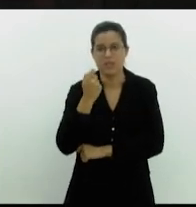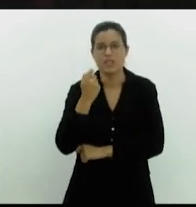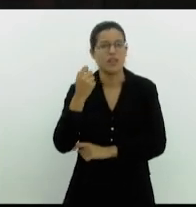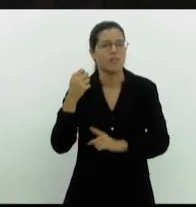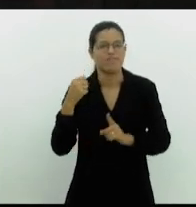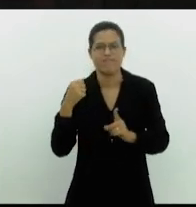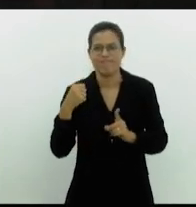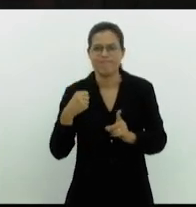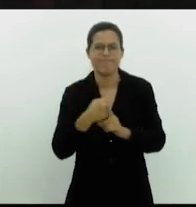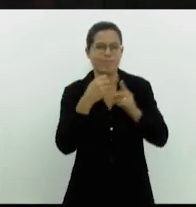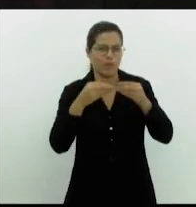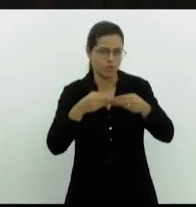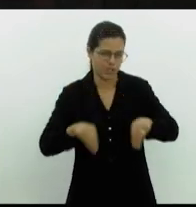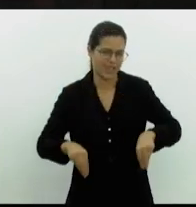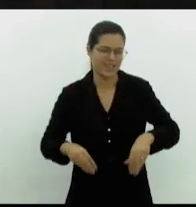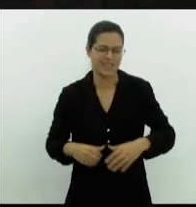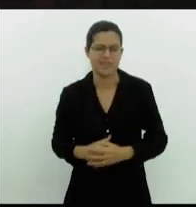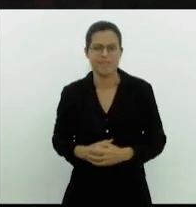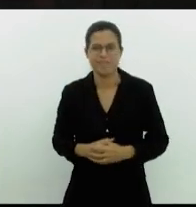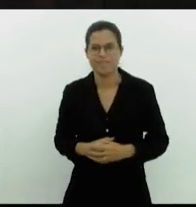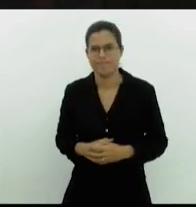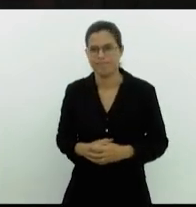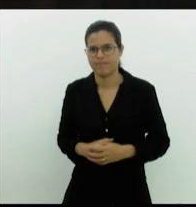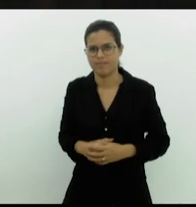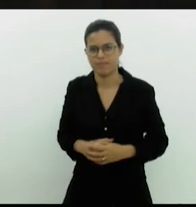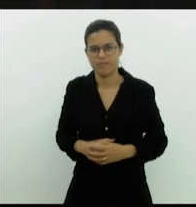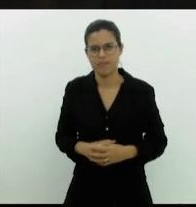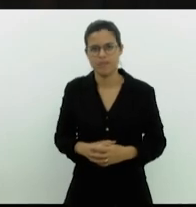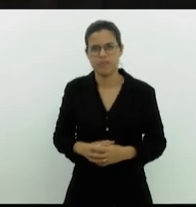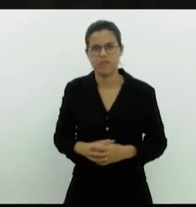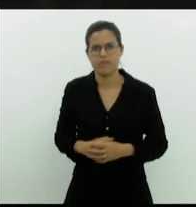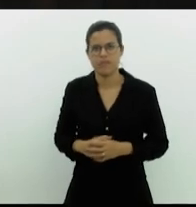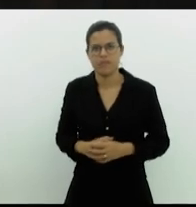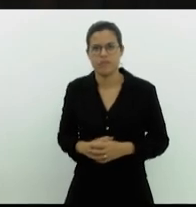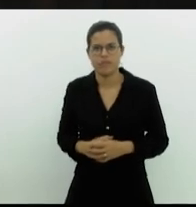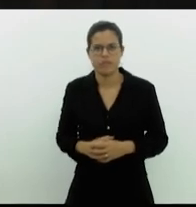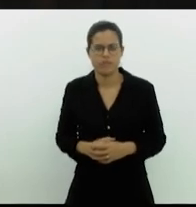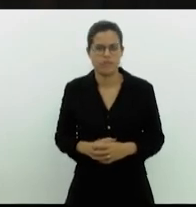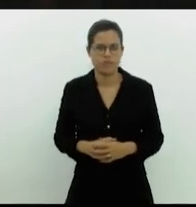afetada. Dito isso, senhor presidente,